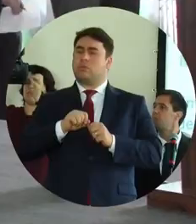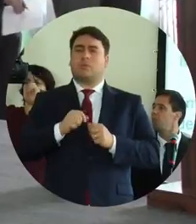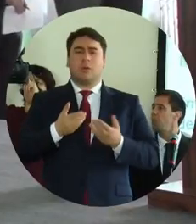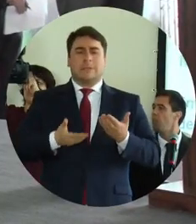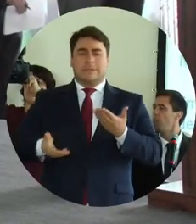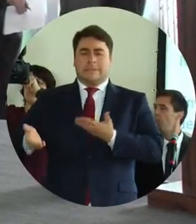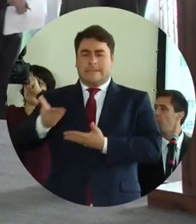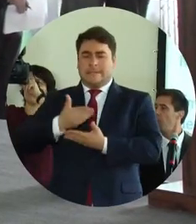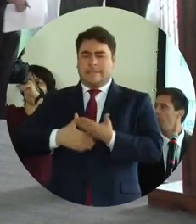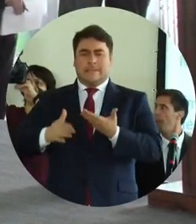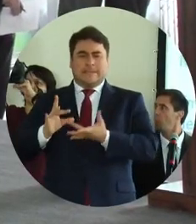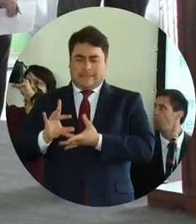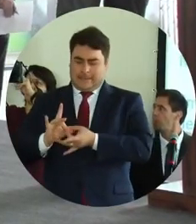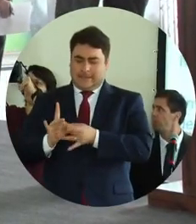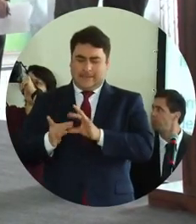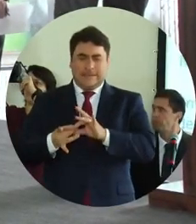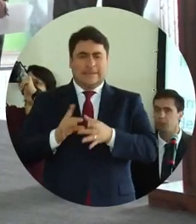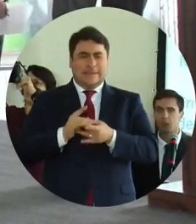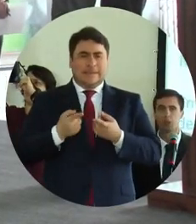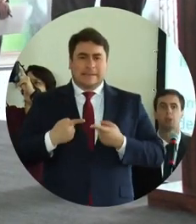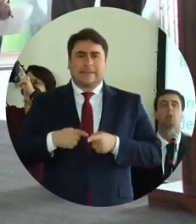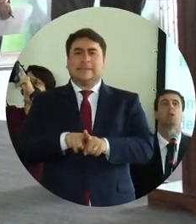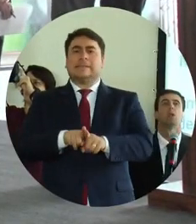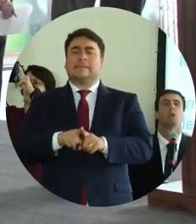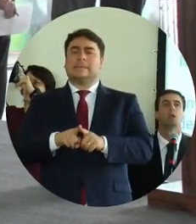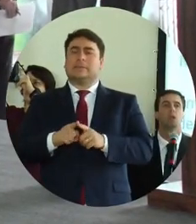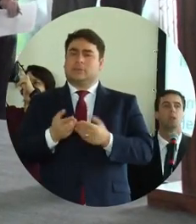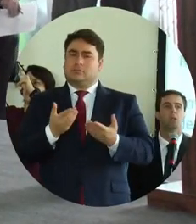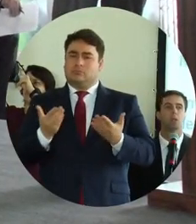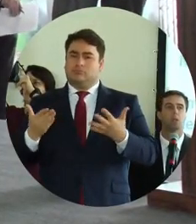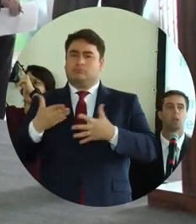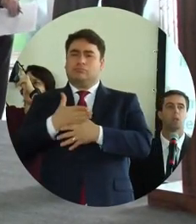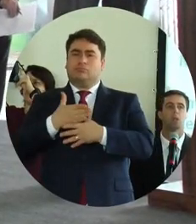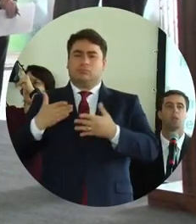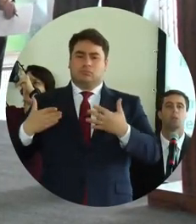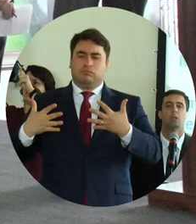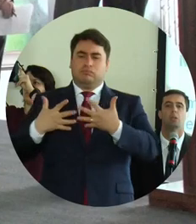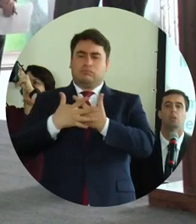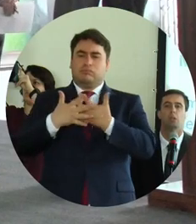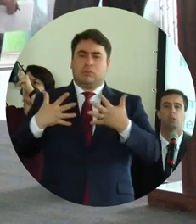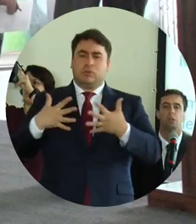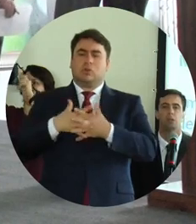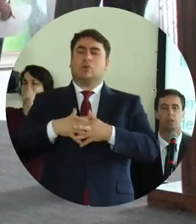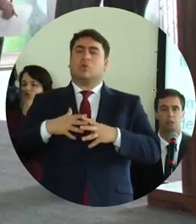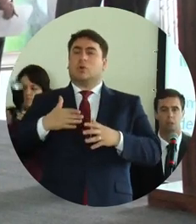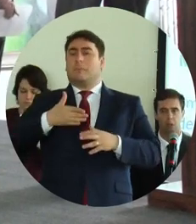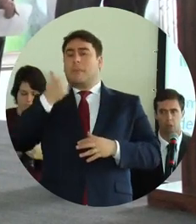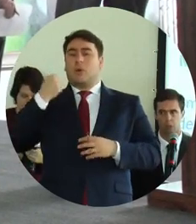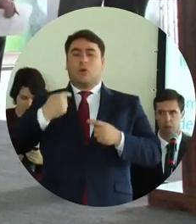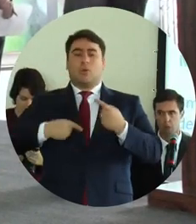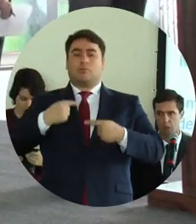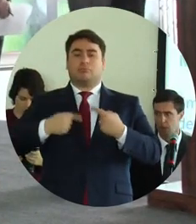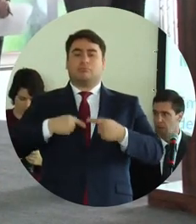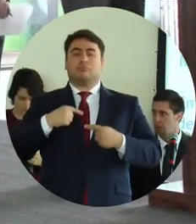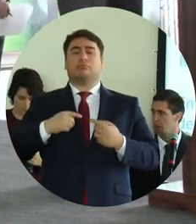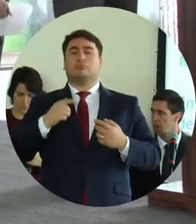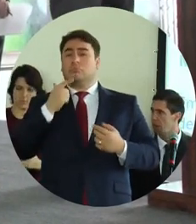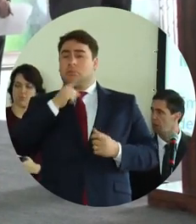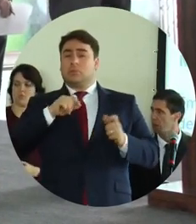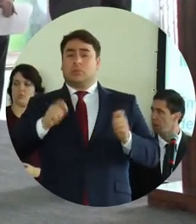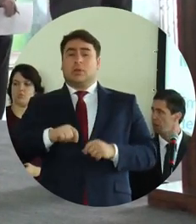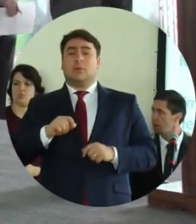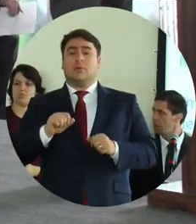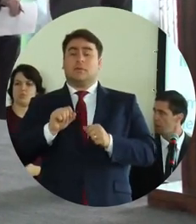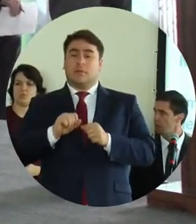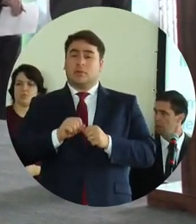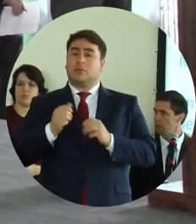arco de alianças dentro do governo, intragoverno, que melhoram o desempenho das políticas públicas, mas fazemos também